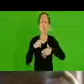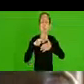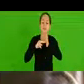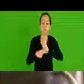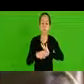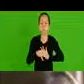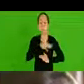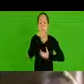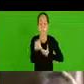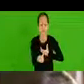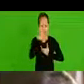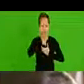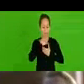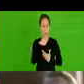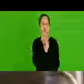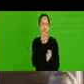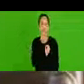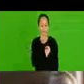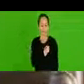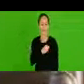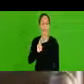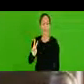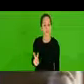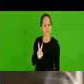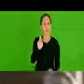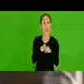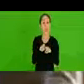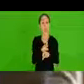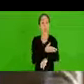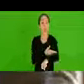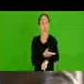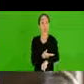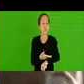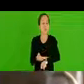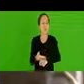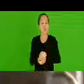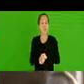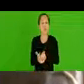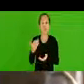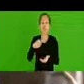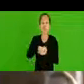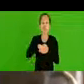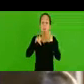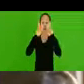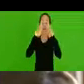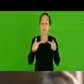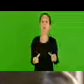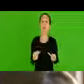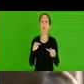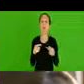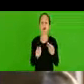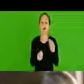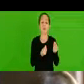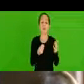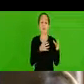já falei, tem os valores, os costumes, então os fenômenos humanos vistos no seu contexto,